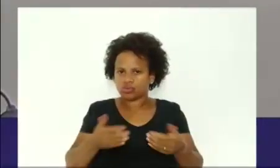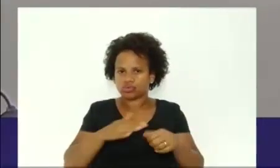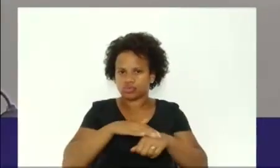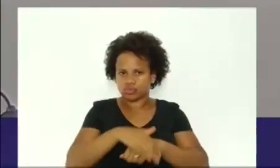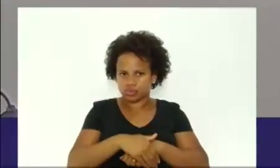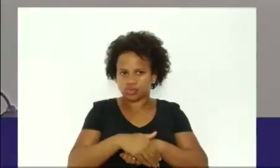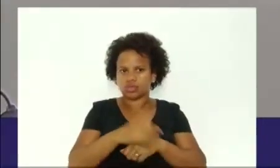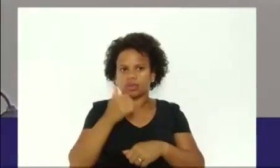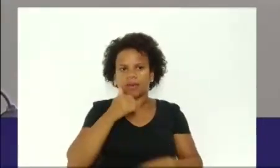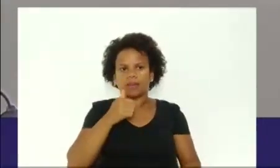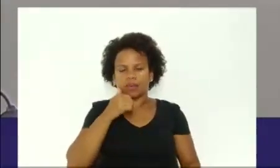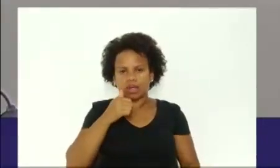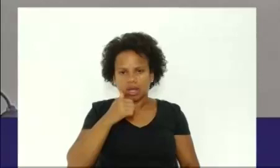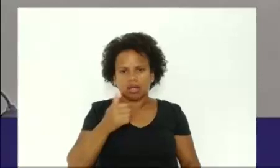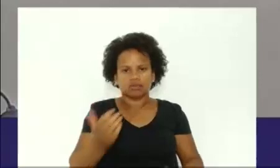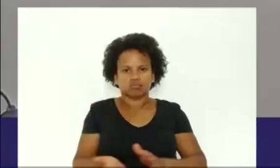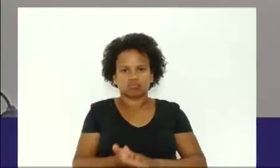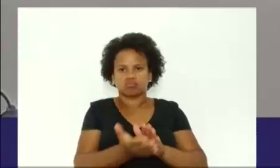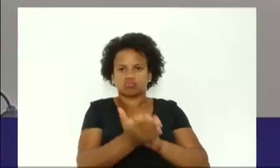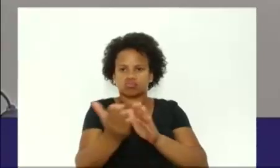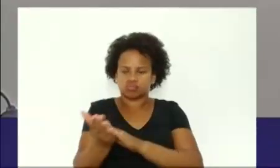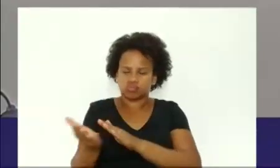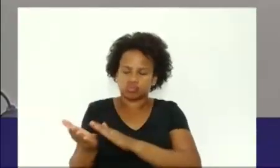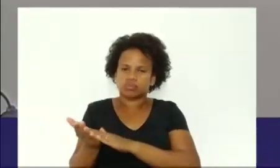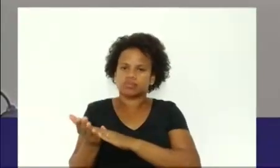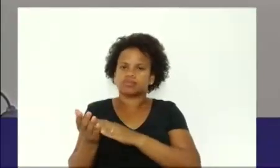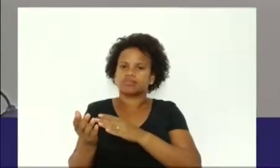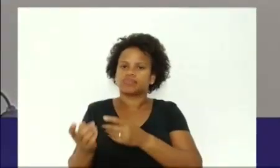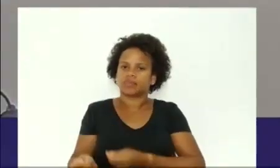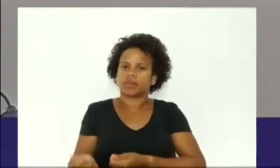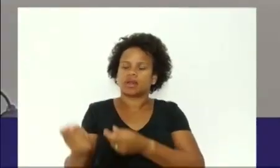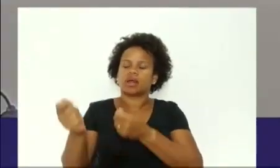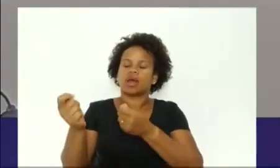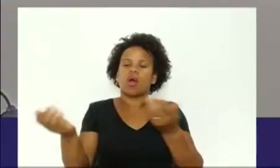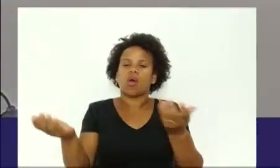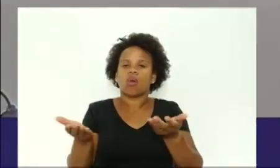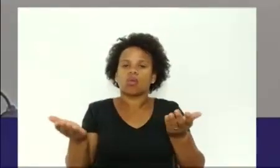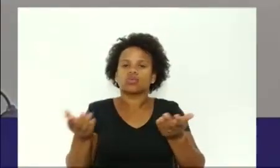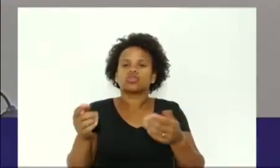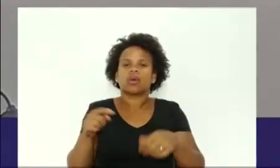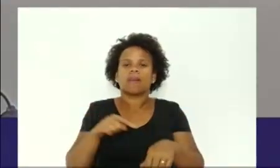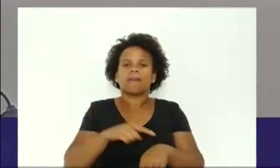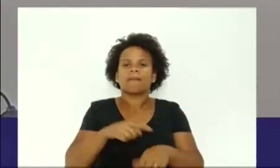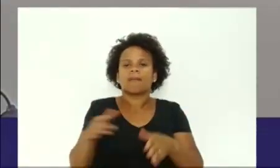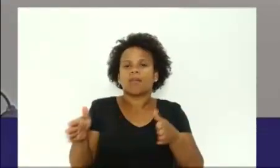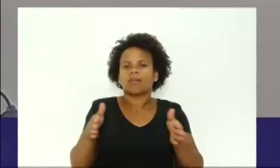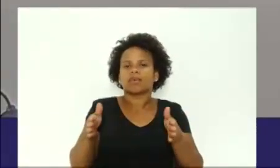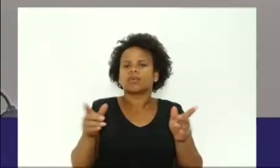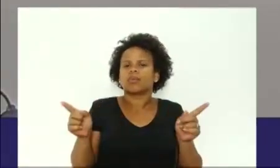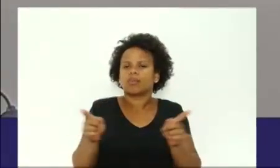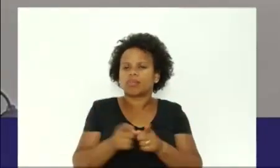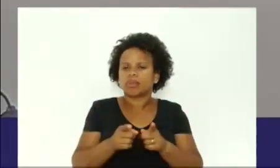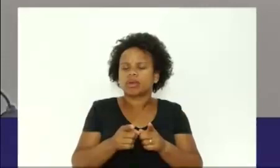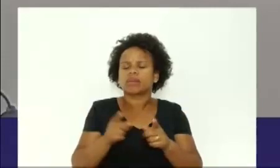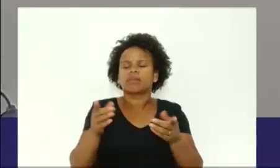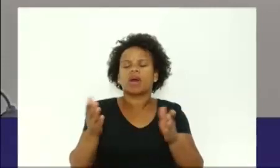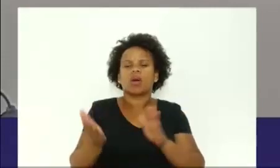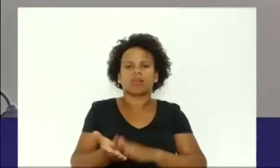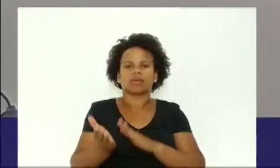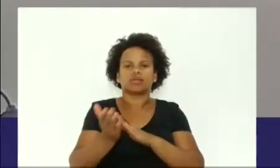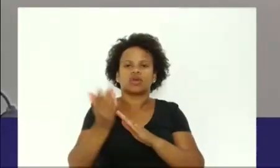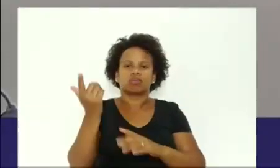mulheres homenageadas, entendam que hoje é um momento muito breve em homenagear muitas conquistas e